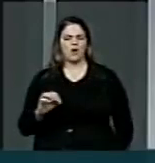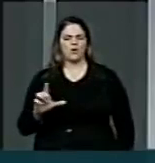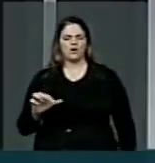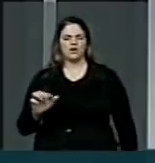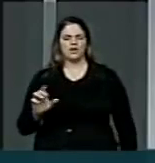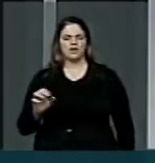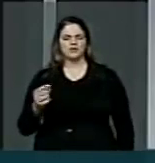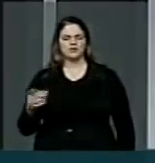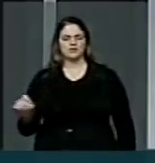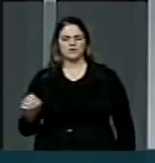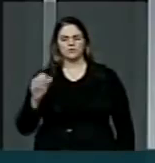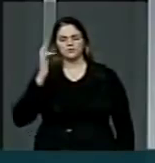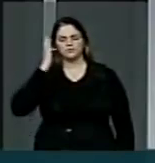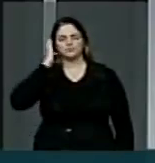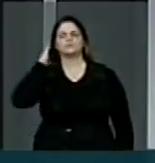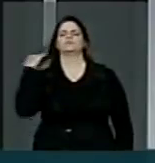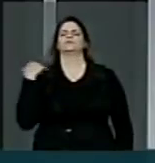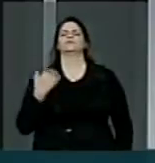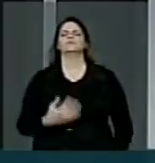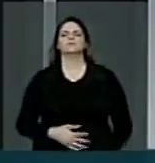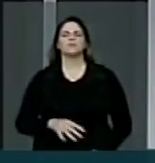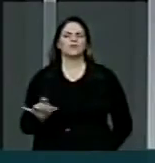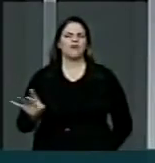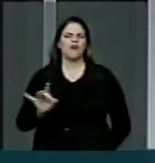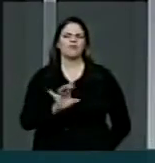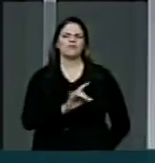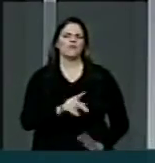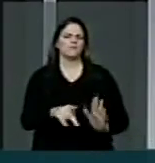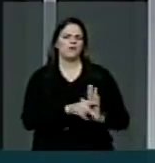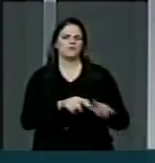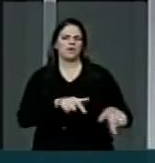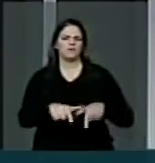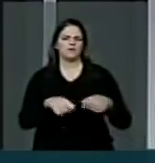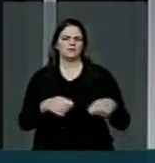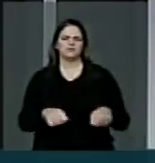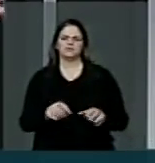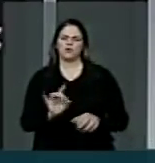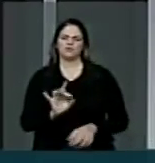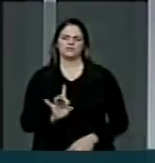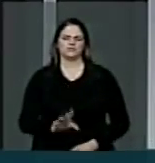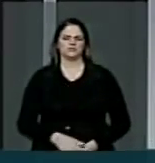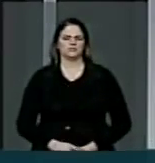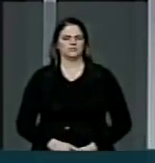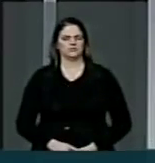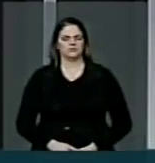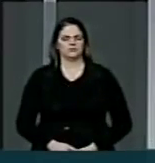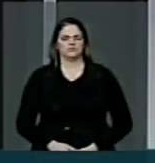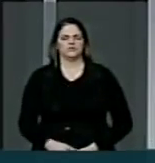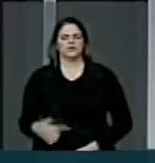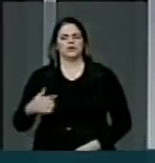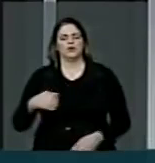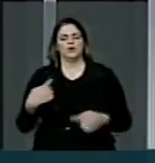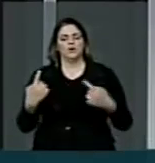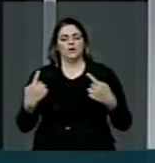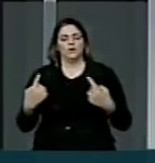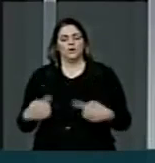coligações partidárias. Eu acho que cada partido tem que mostrar o seu peso. Também sou contra